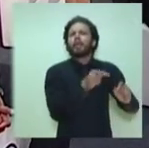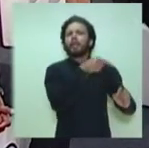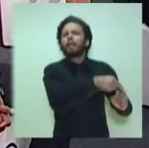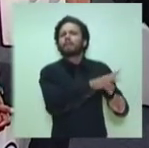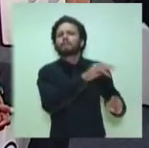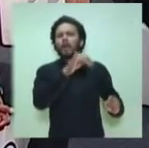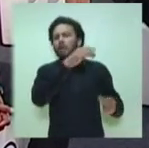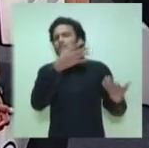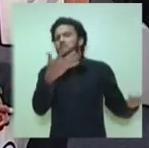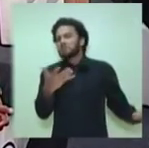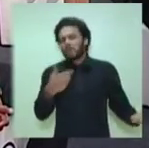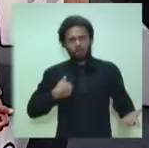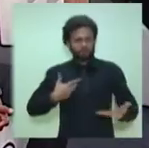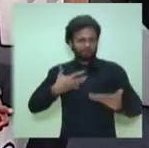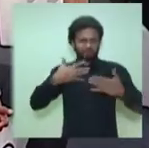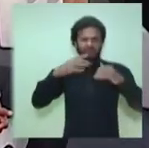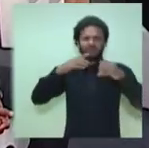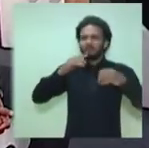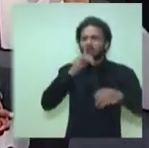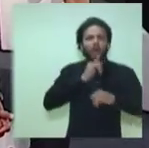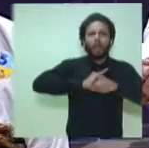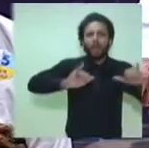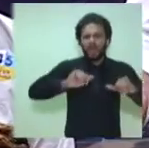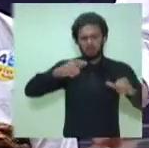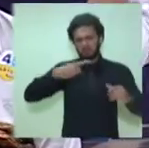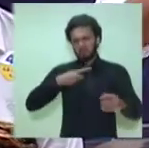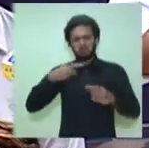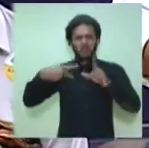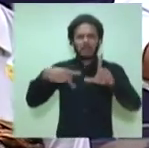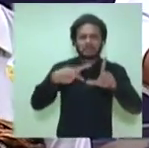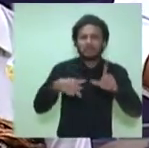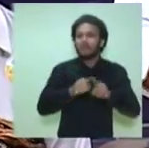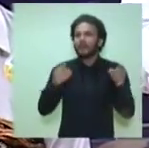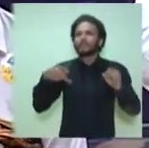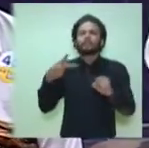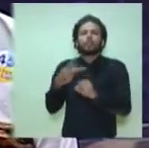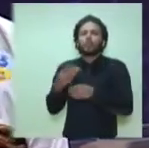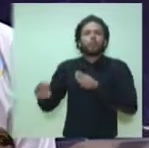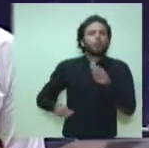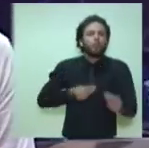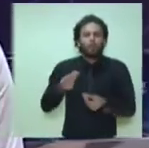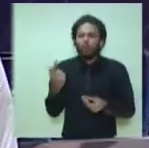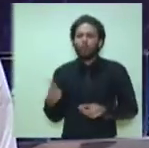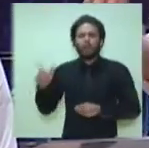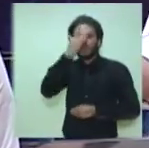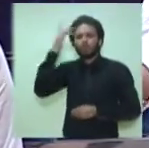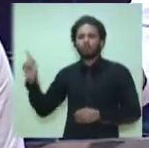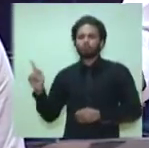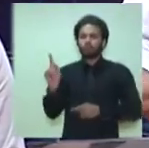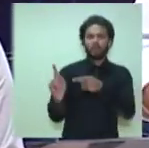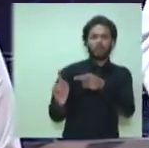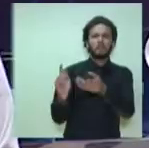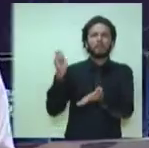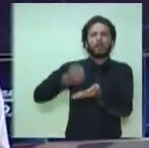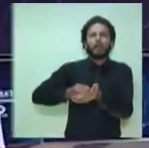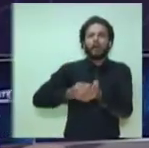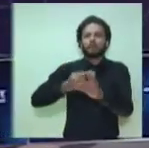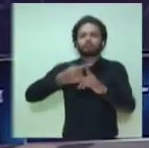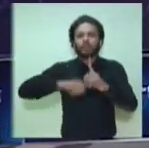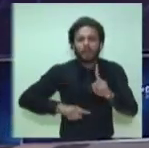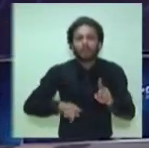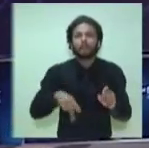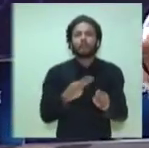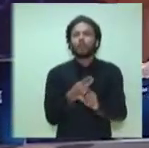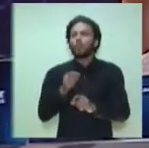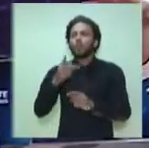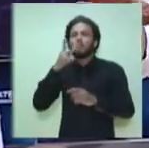eu oferecer um favor no sistema de transporte coletivo e, em contrapartida, outra pessoa, o estudante, pagar menos e o pai do estudante pagar